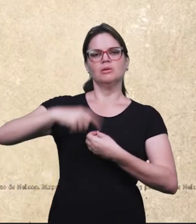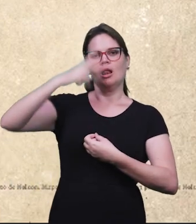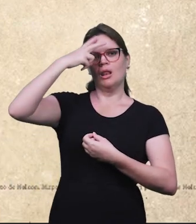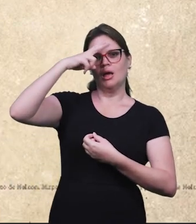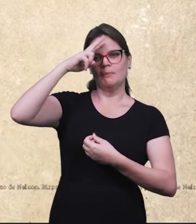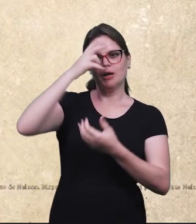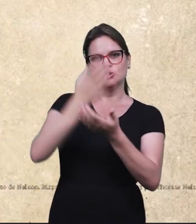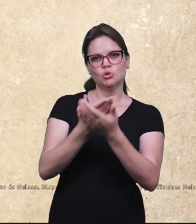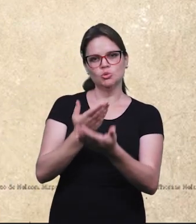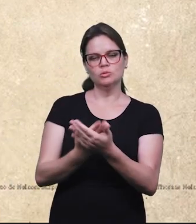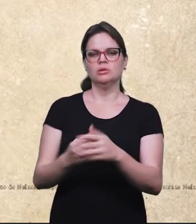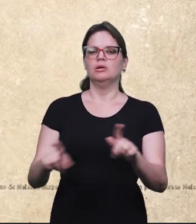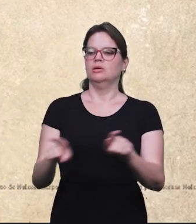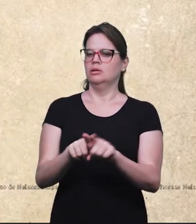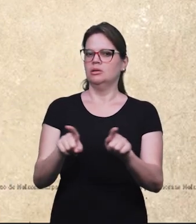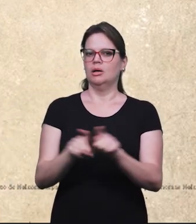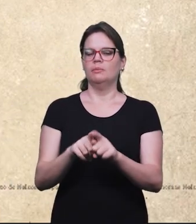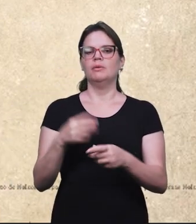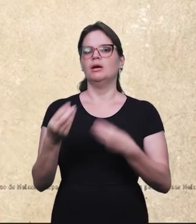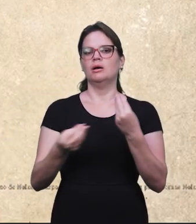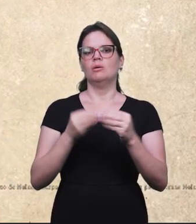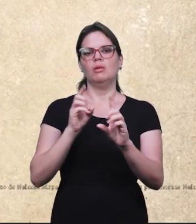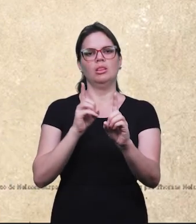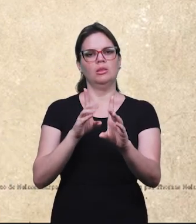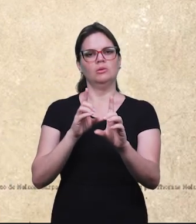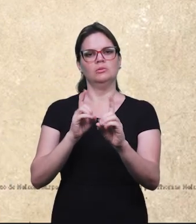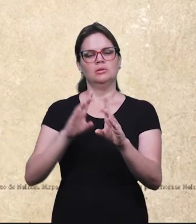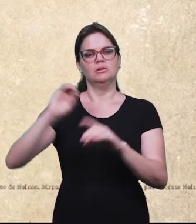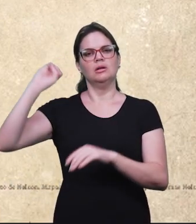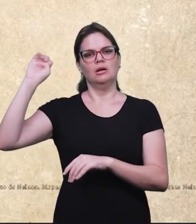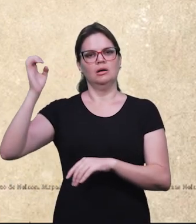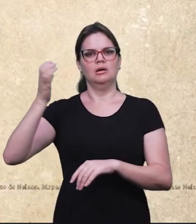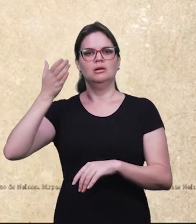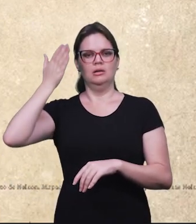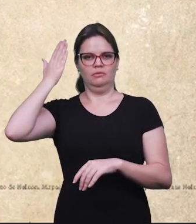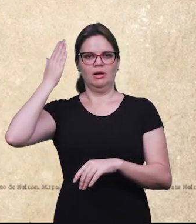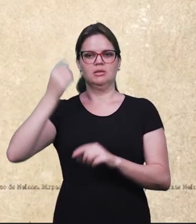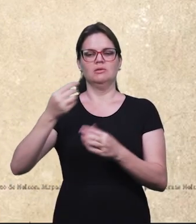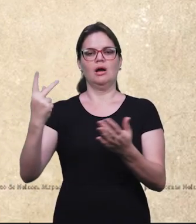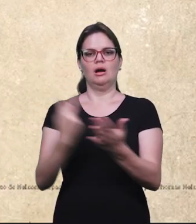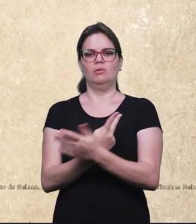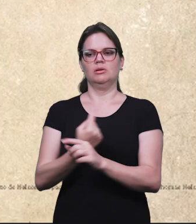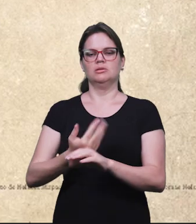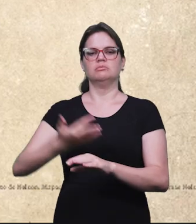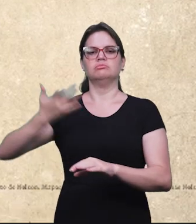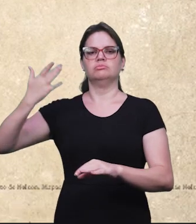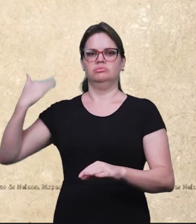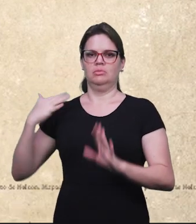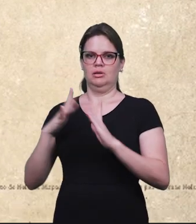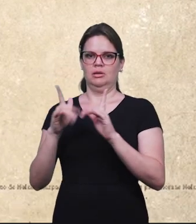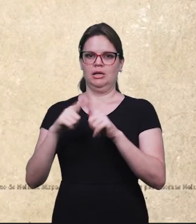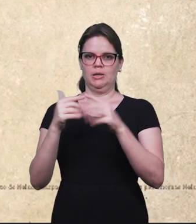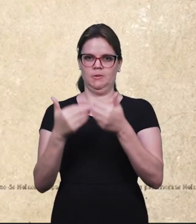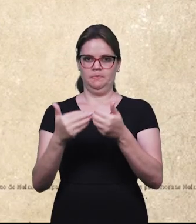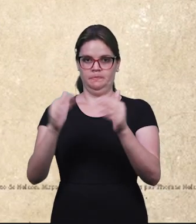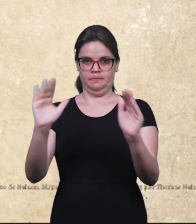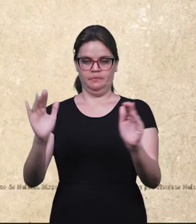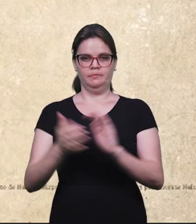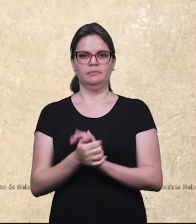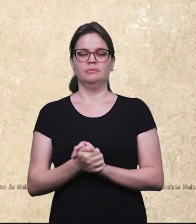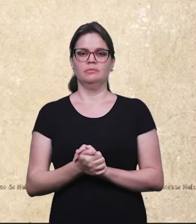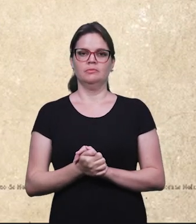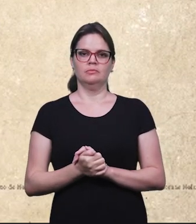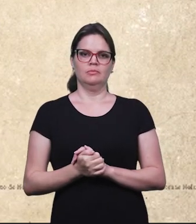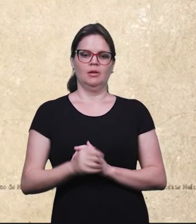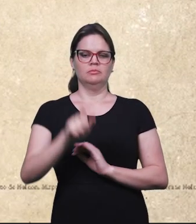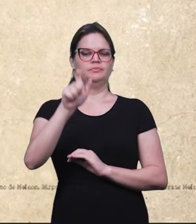temos Paulo, não é, como um grande doutrinador da igreja, mas a doutrina, ela provém do